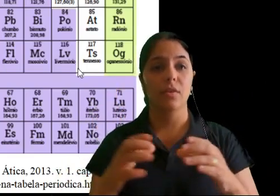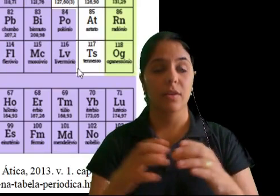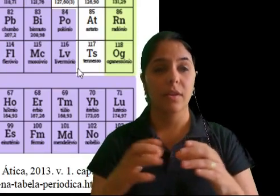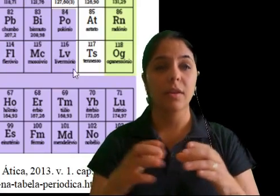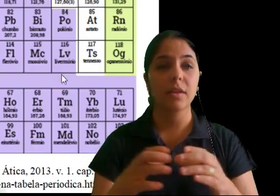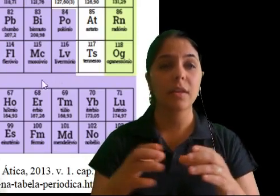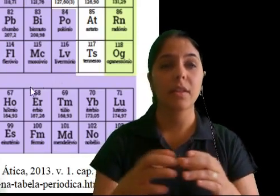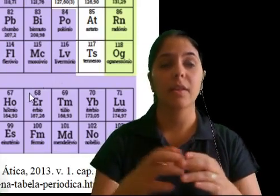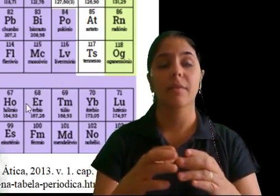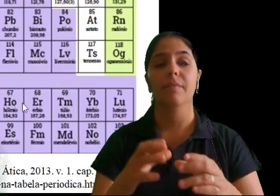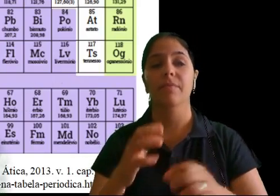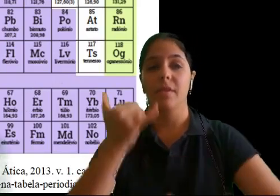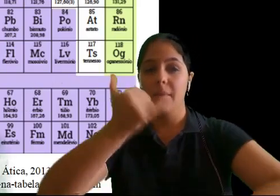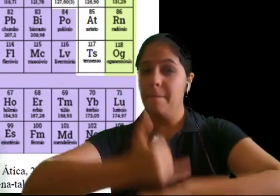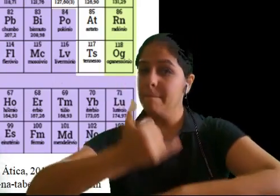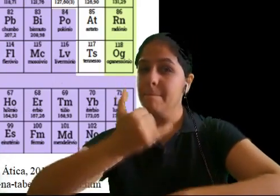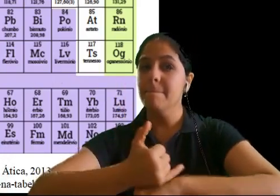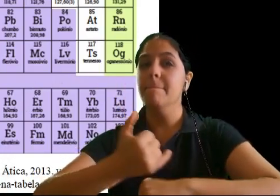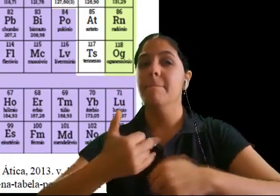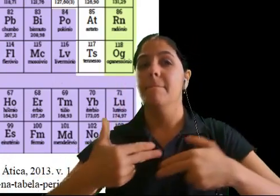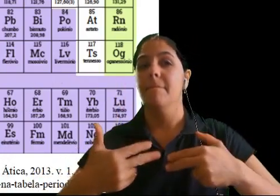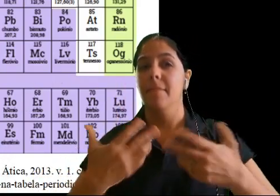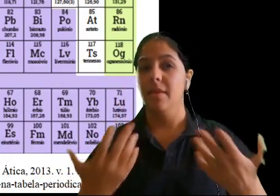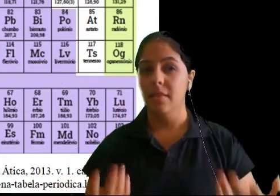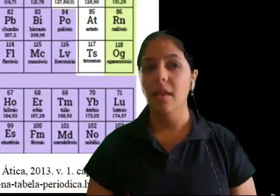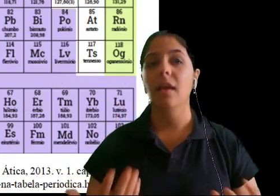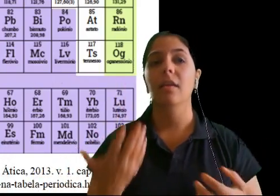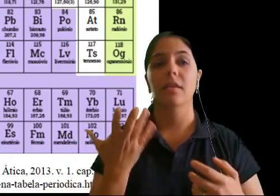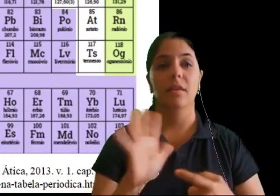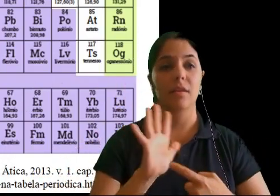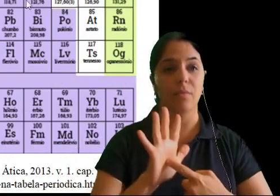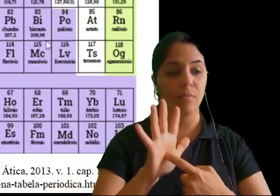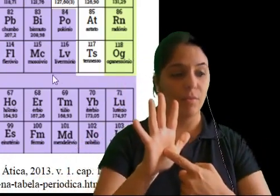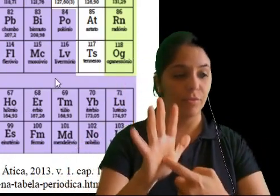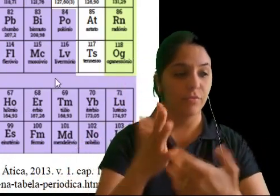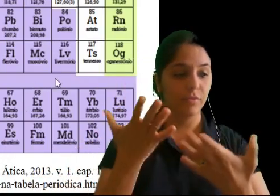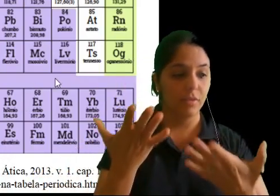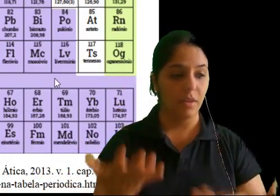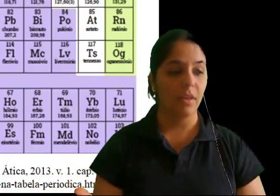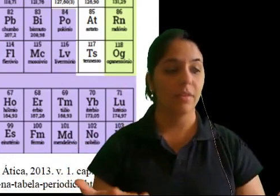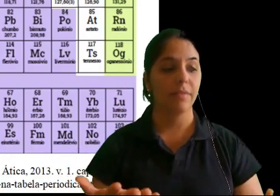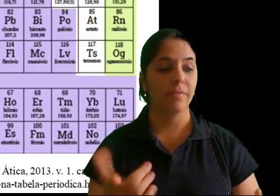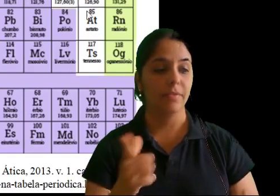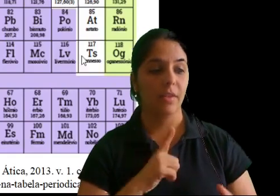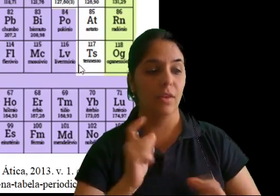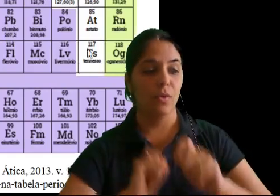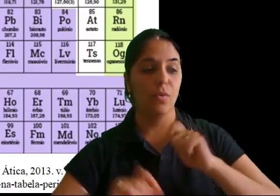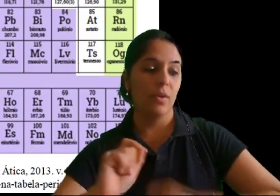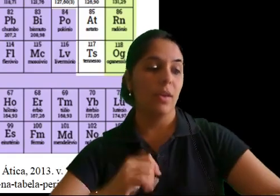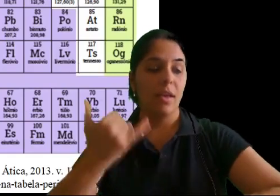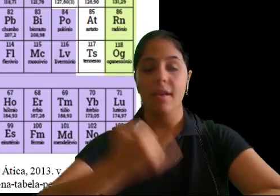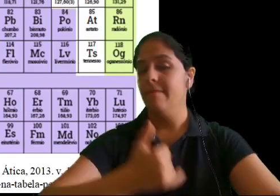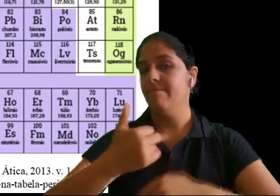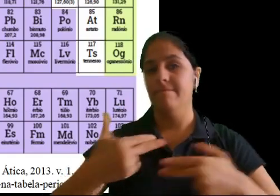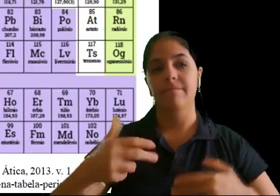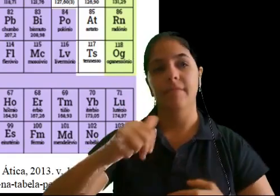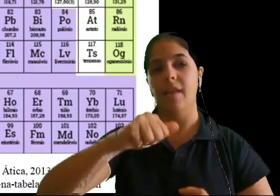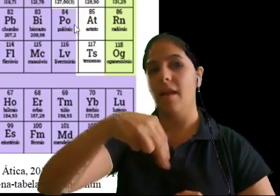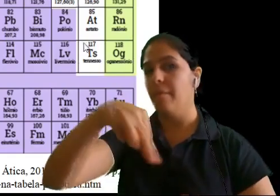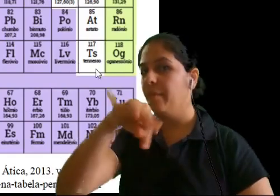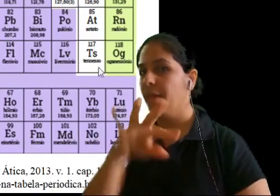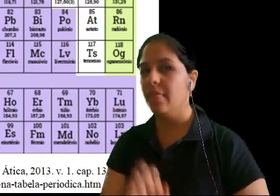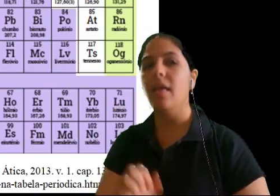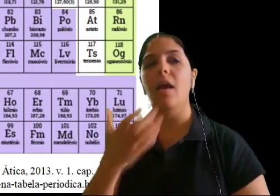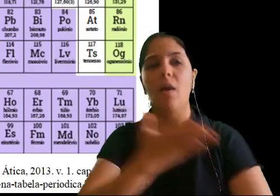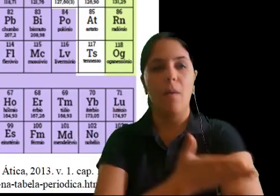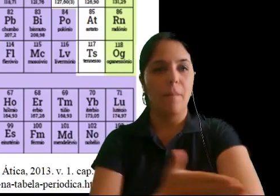químicos classificados como metais, que são esses mostrados em cor roxa. Aqui nós temos os ametais, mostrados